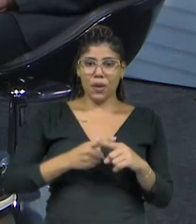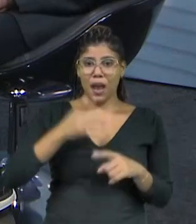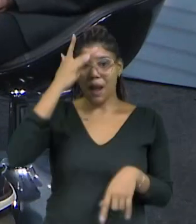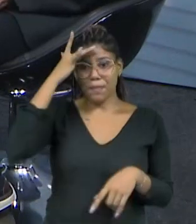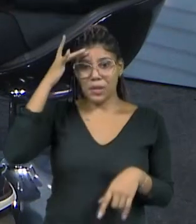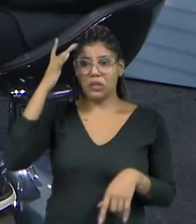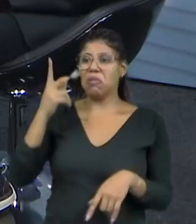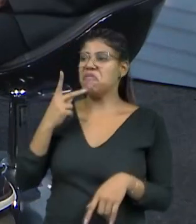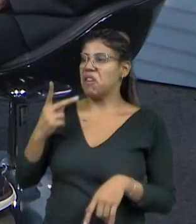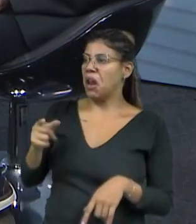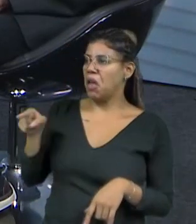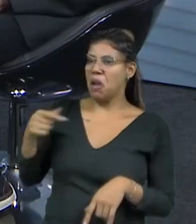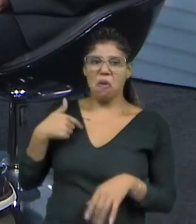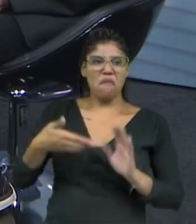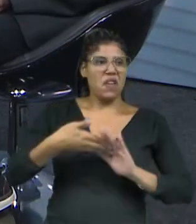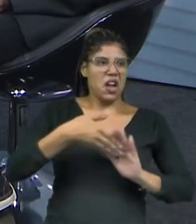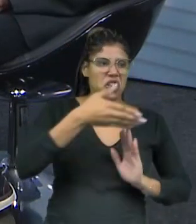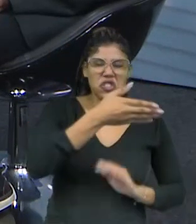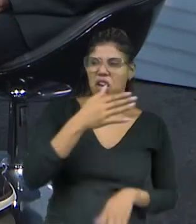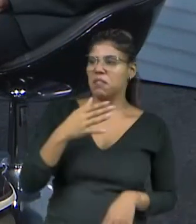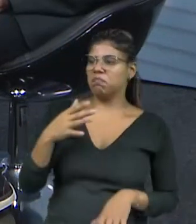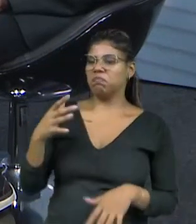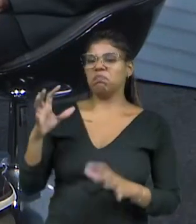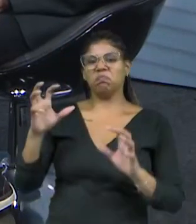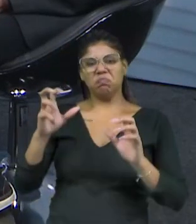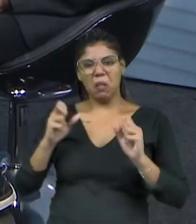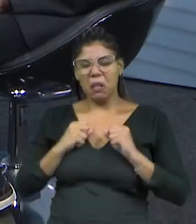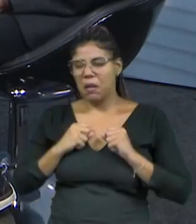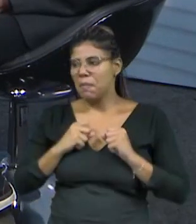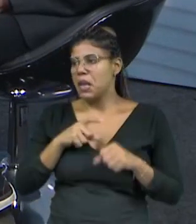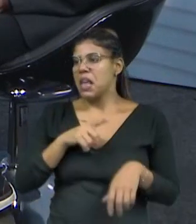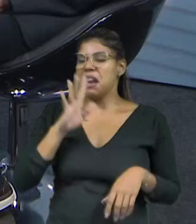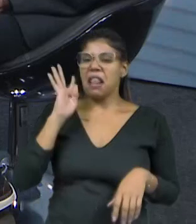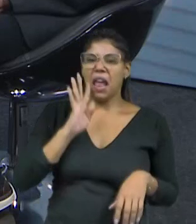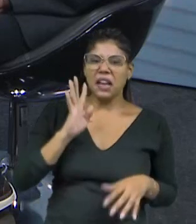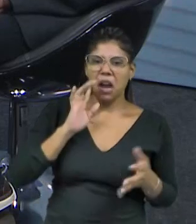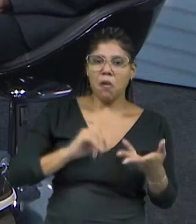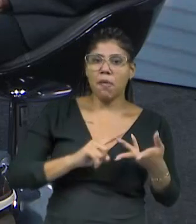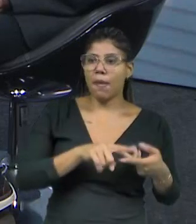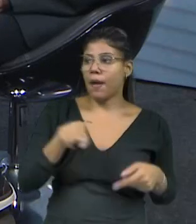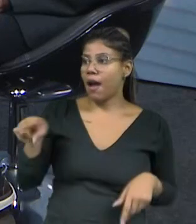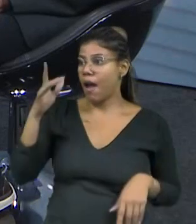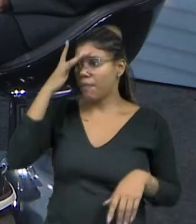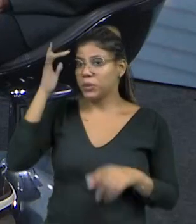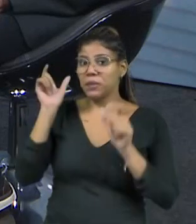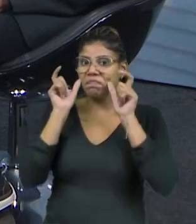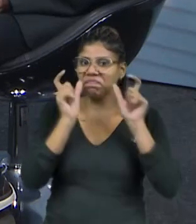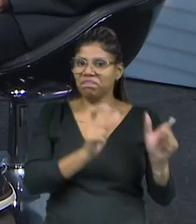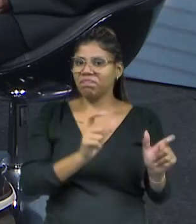para o familiar, e isso triplica o movimento. O resultado disso é que nós tivemos